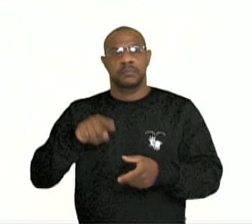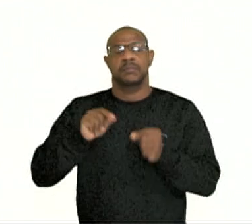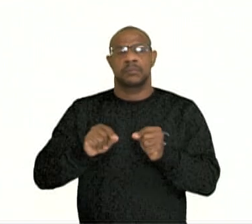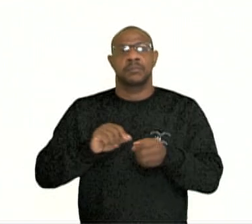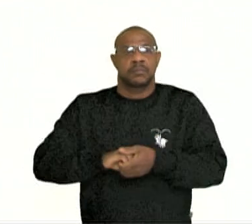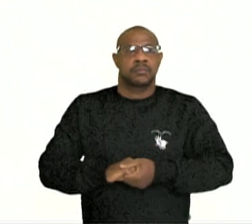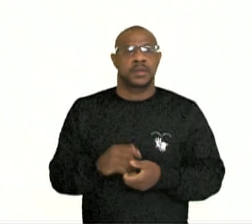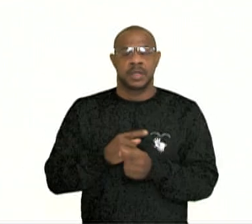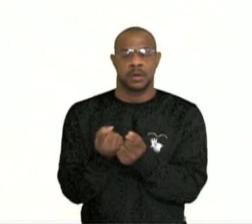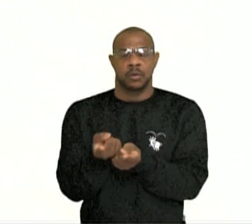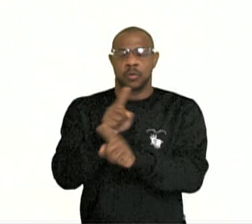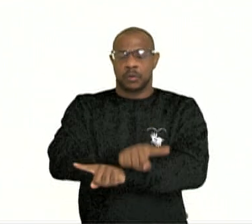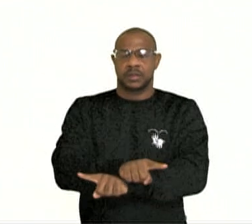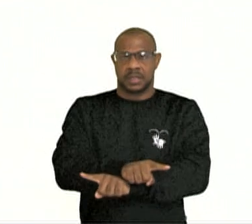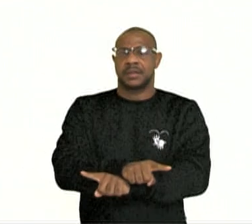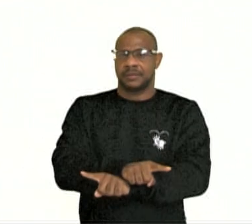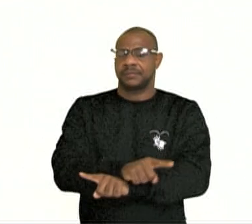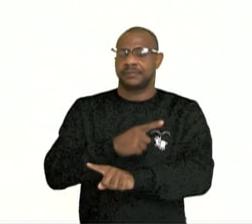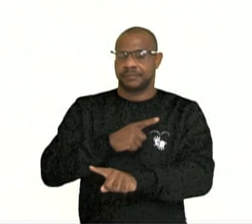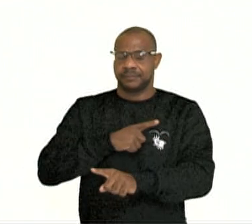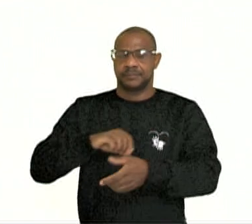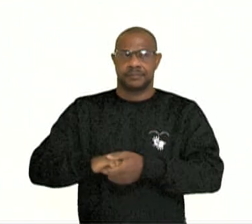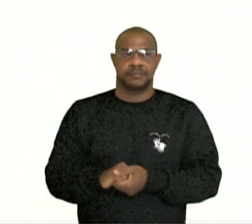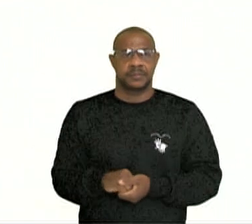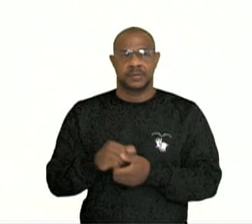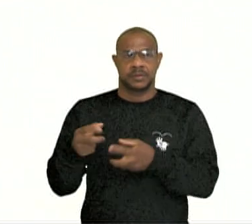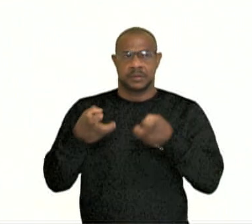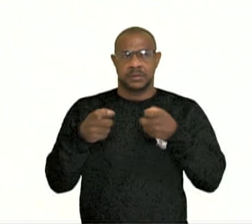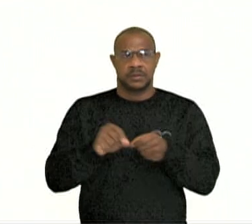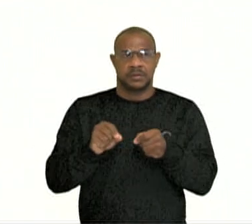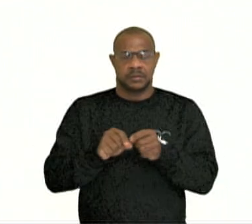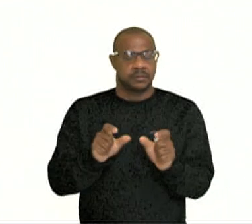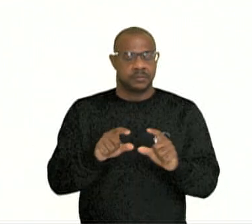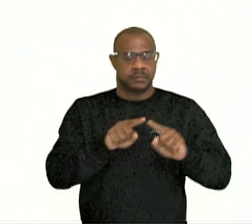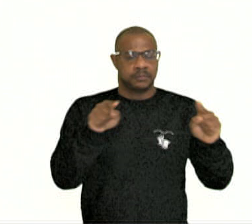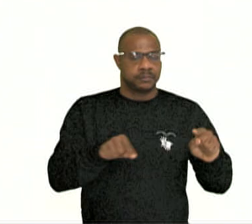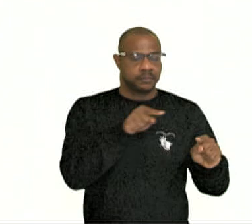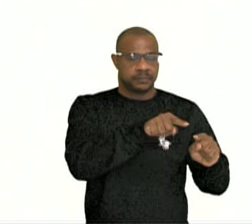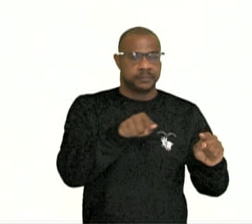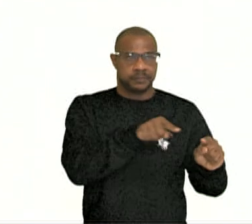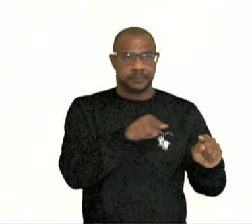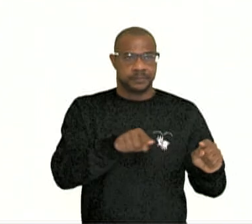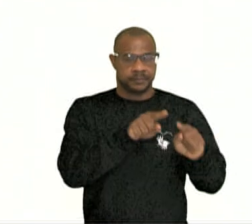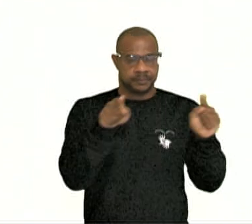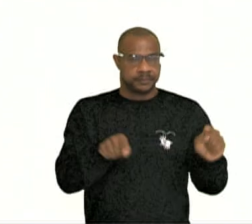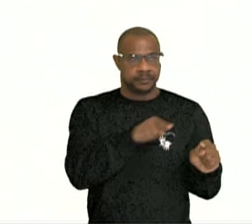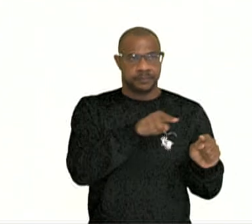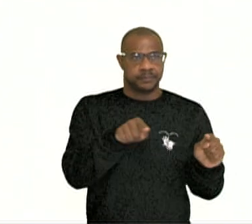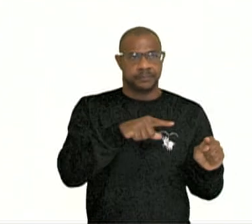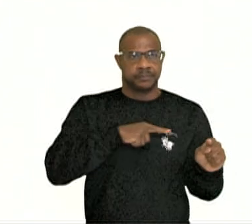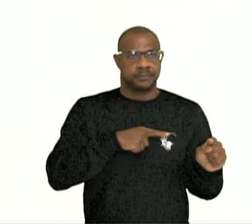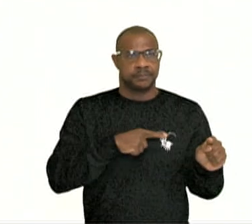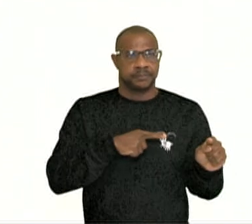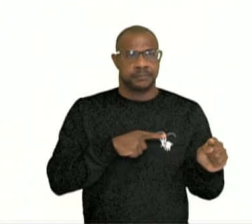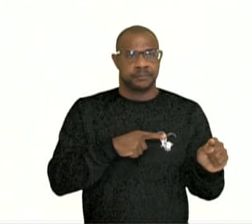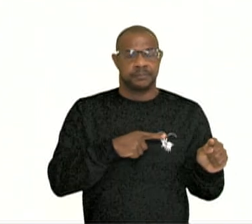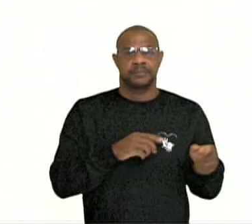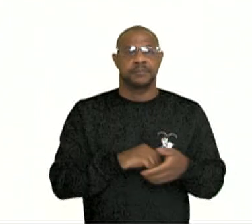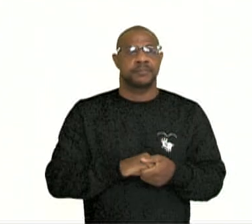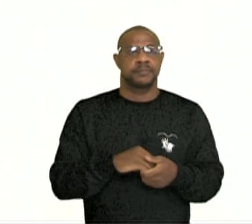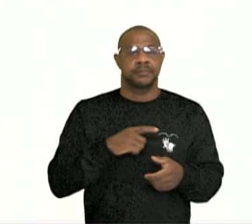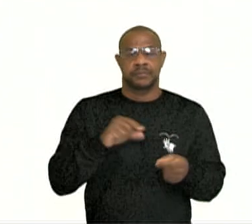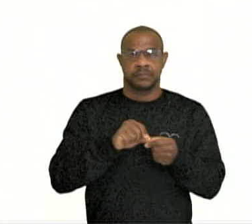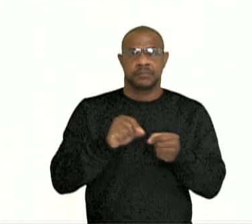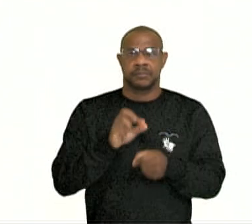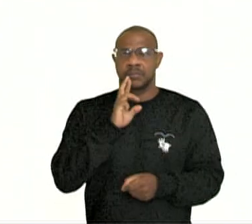caminho inverso do produto notável. Se você resolve o produto notável, eu já tenho um slide aqui bem legal disso. Você